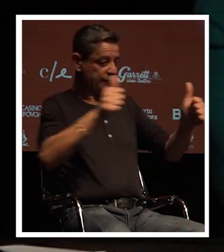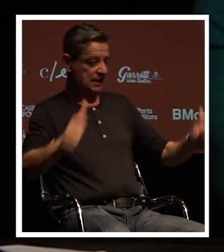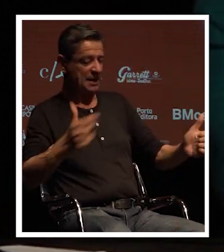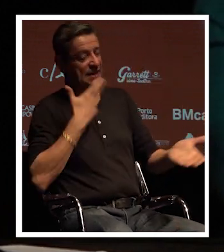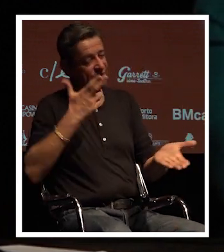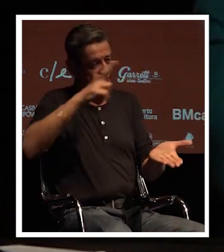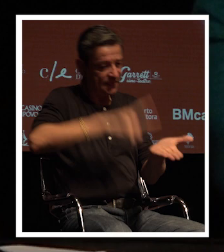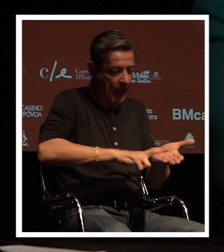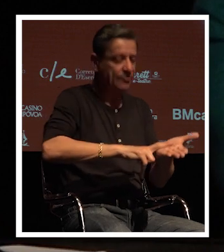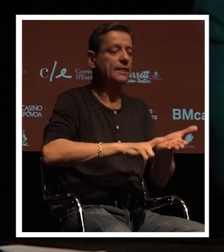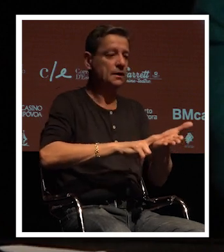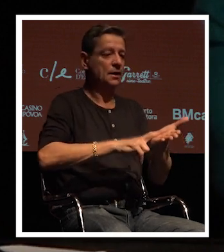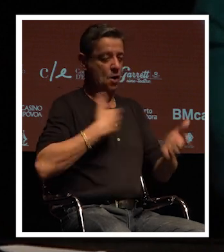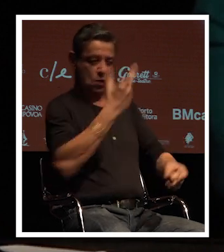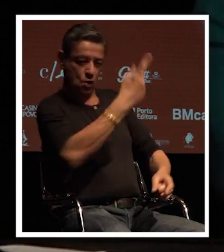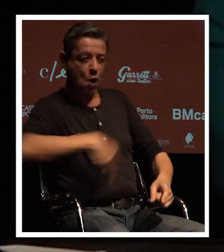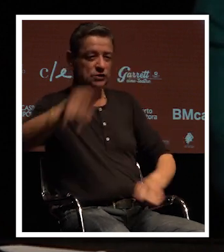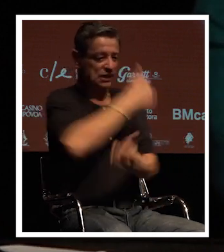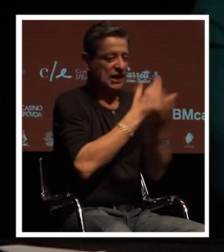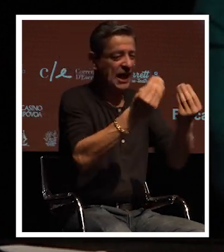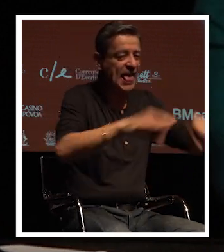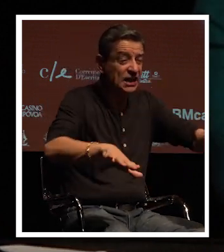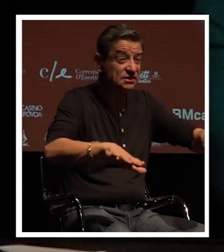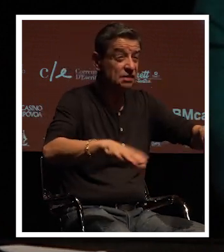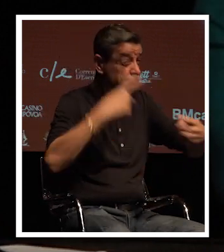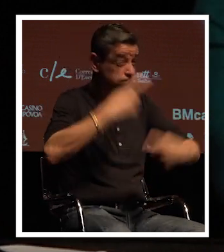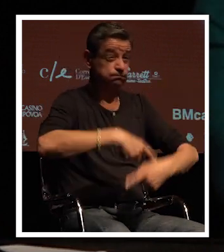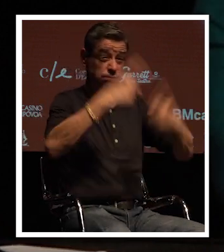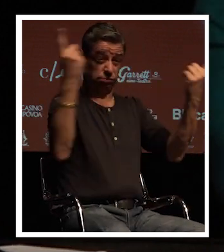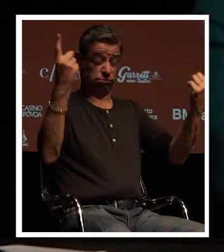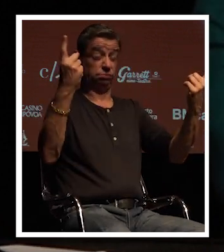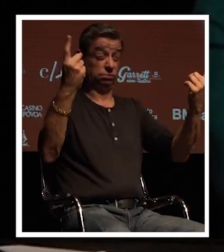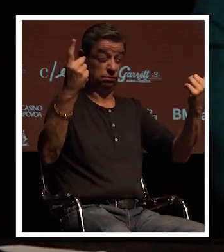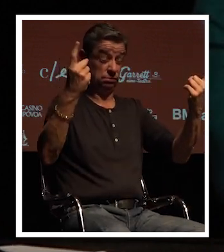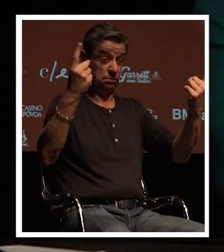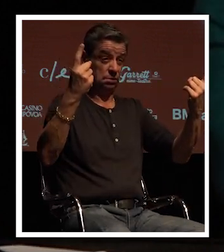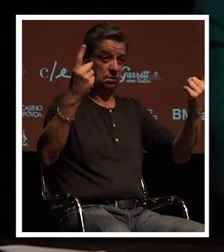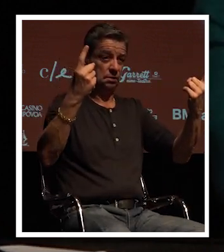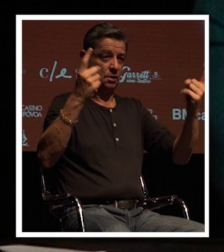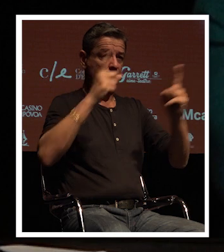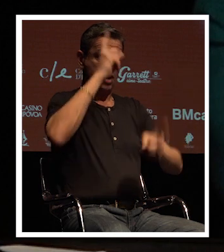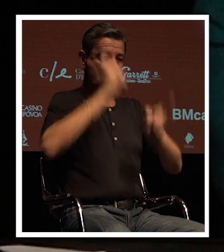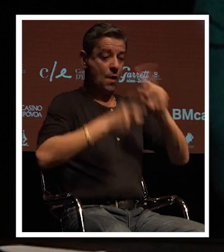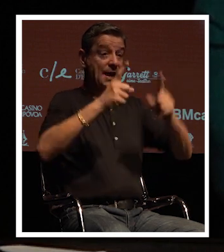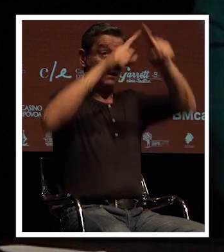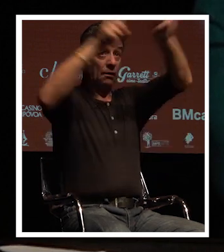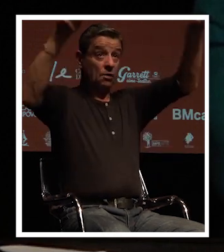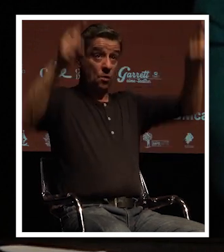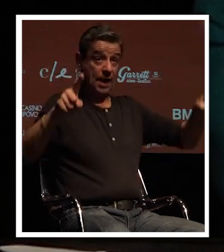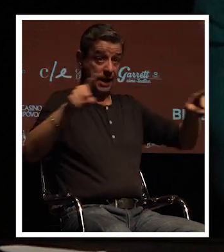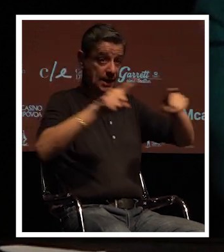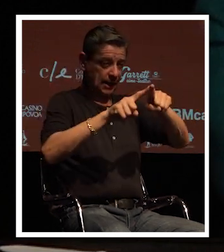realidade A entrega das nossas crianças ao universo ocular do do do